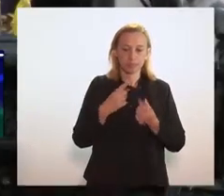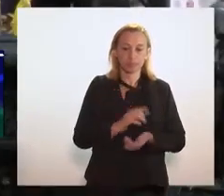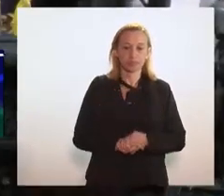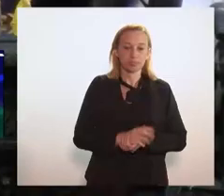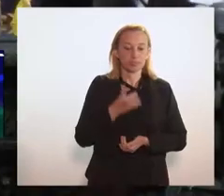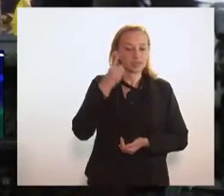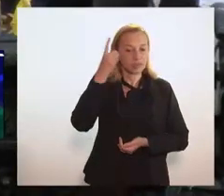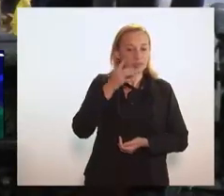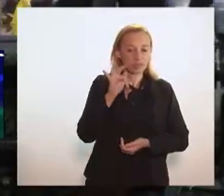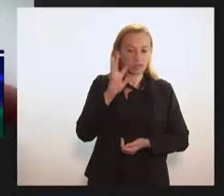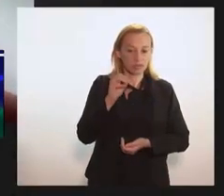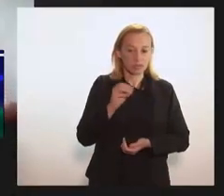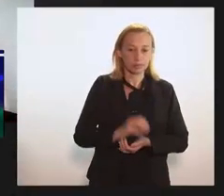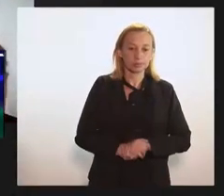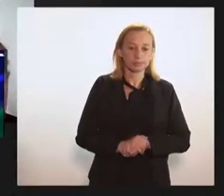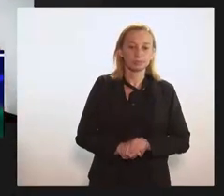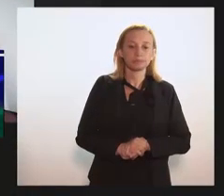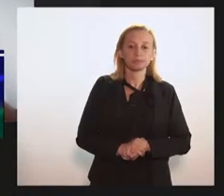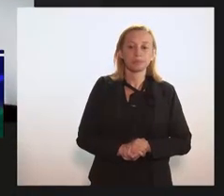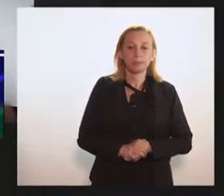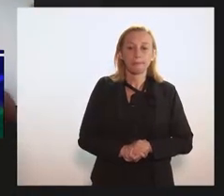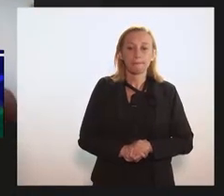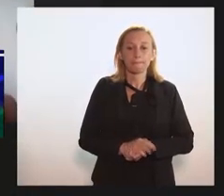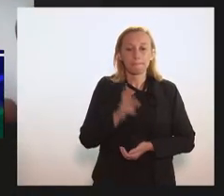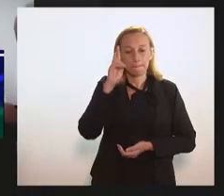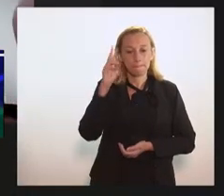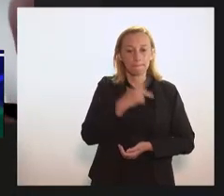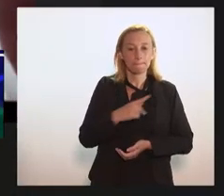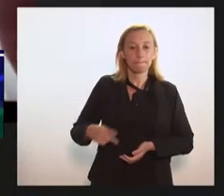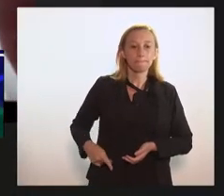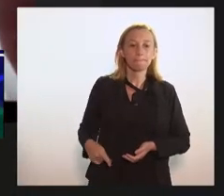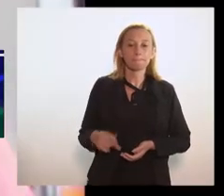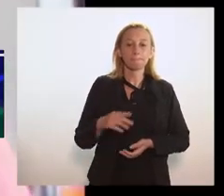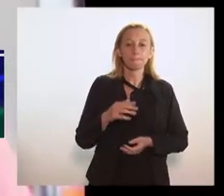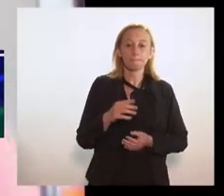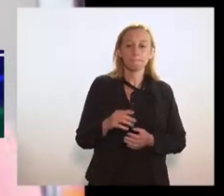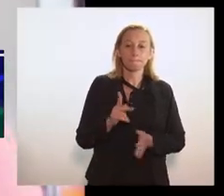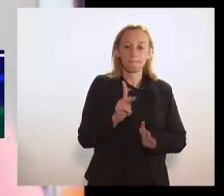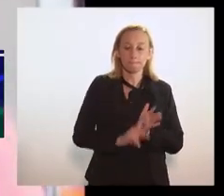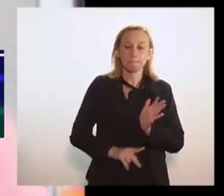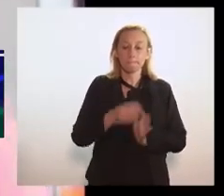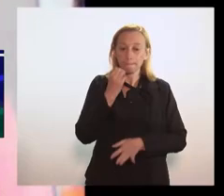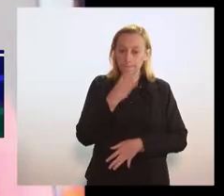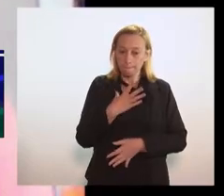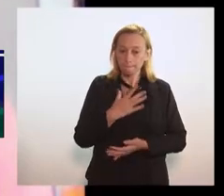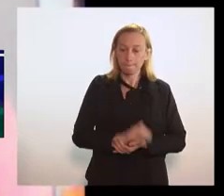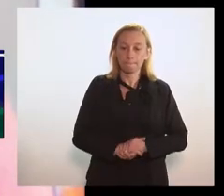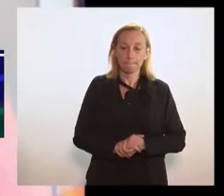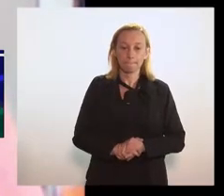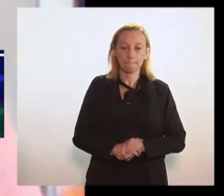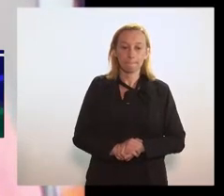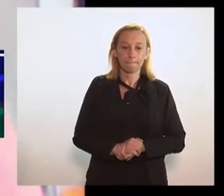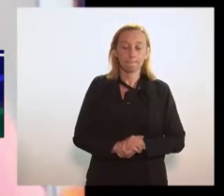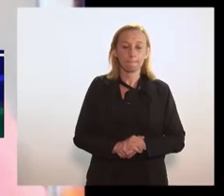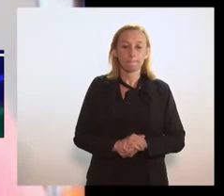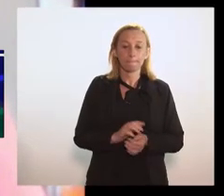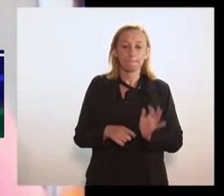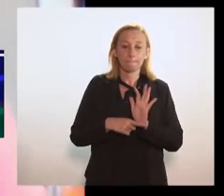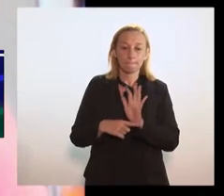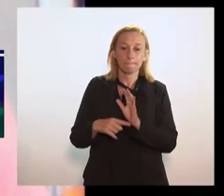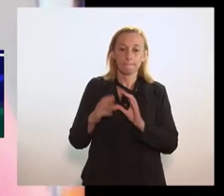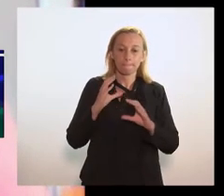Para discutir, deputado Flávio Serafim. Senhor presidente, o projeto é meritório, ele busca estabelecer